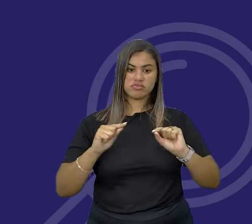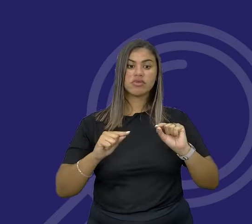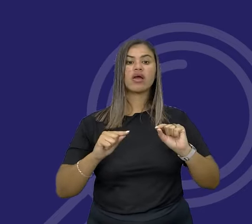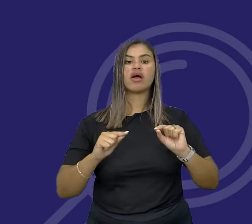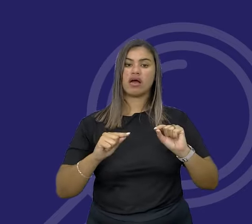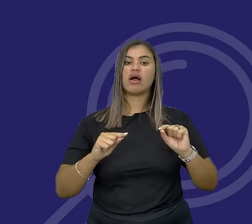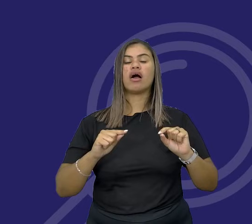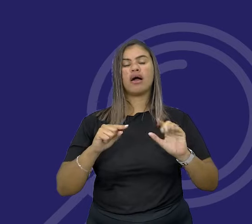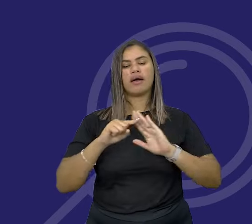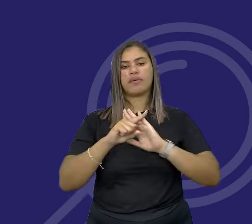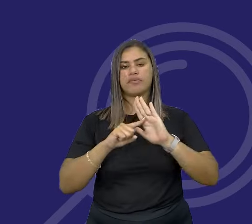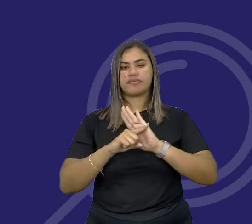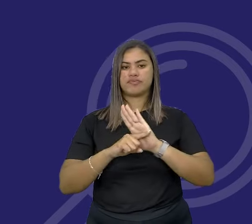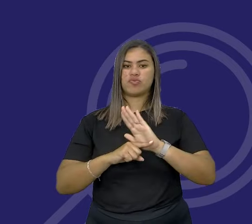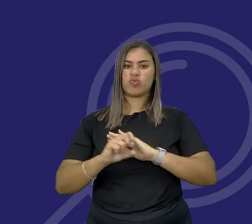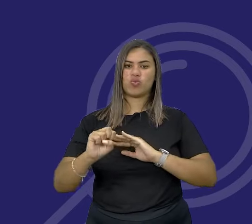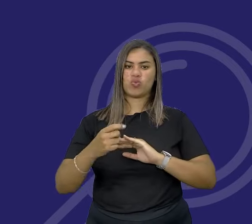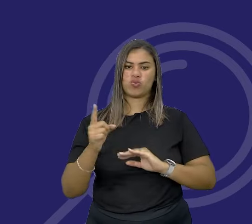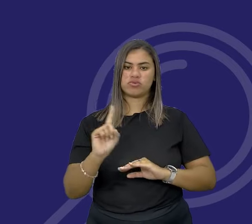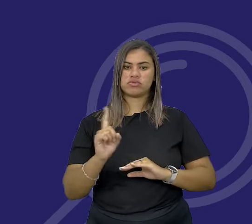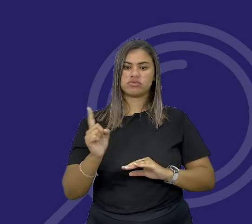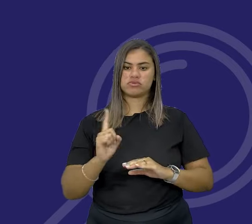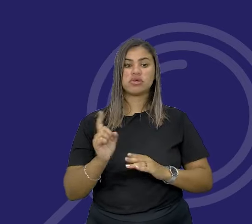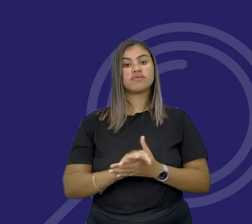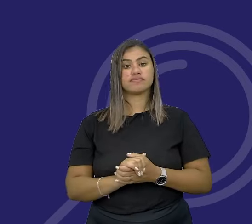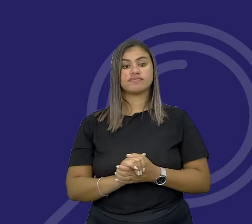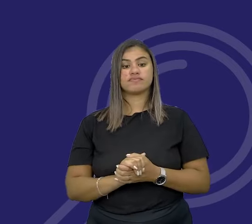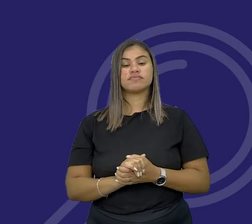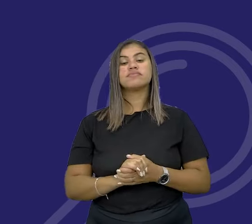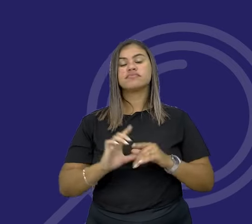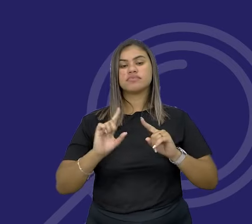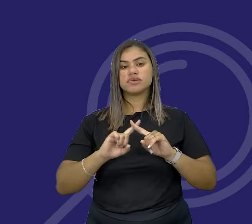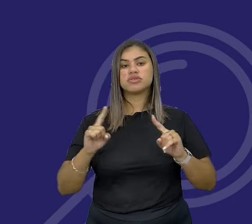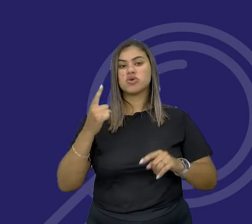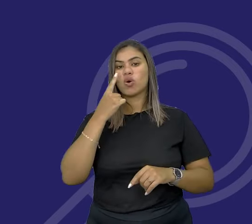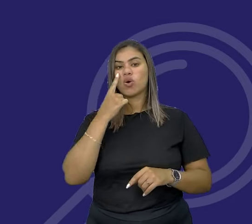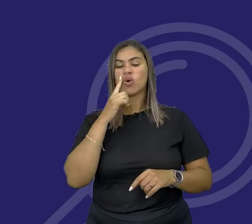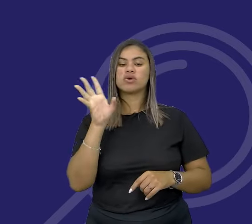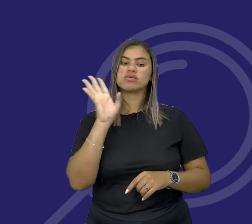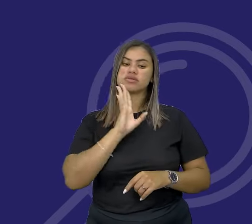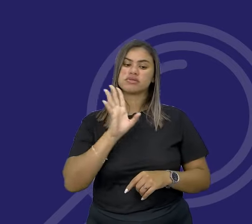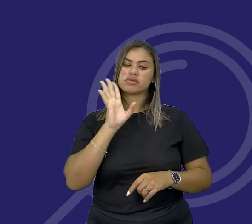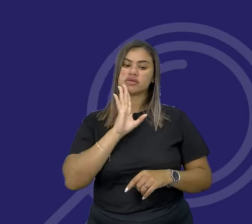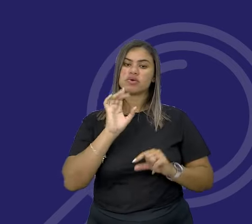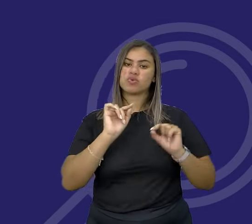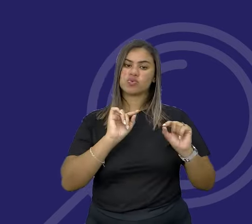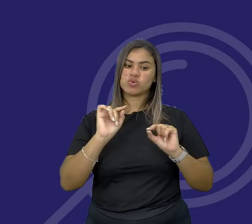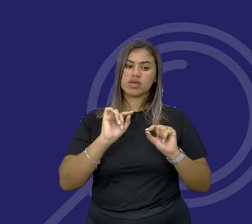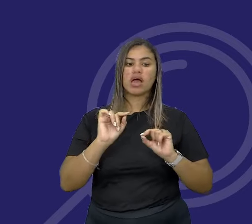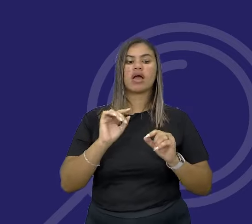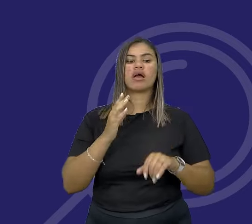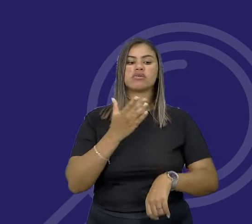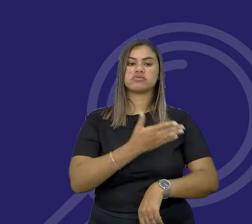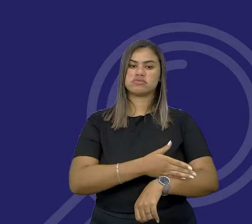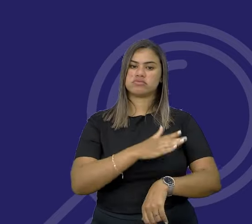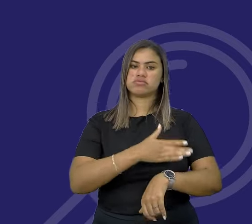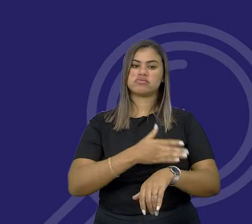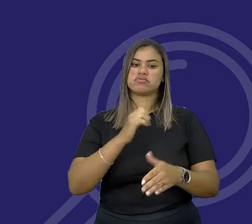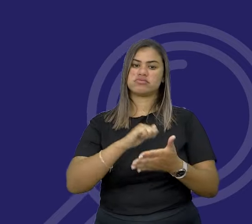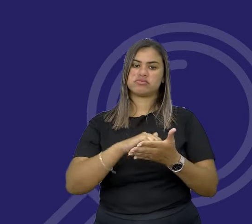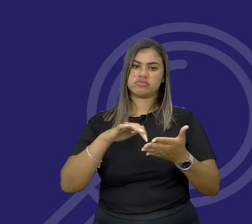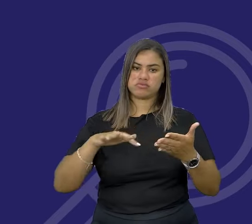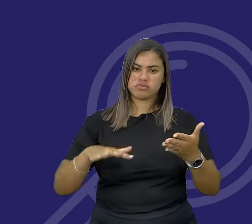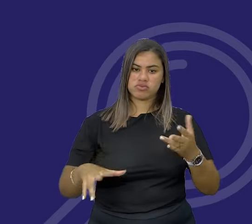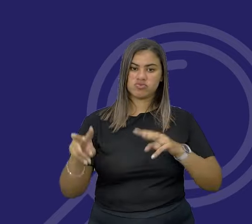que ele pesquisou ou não, né? Mas olha que bacana, né? Aqui é um exercício até que é apenas um